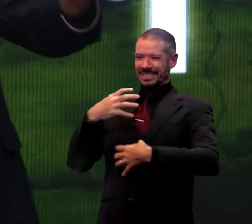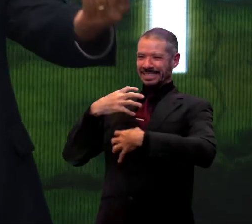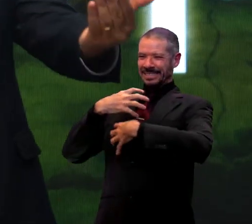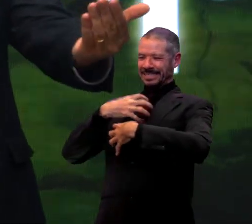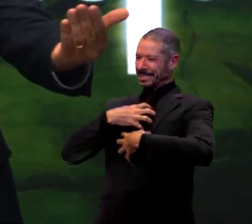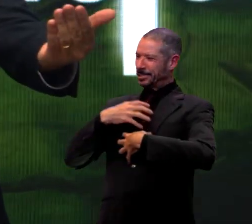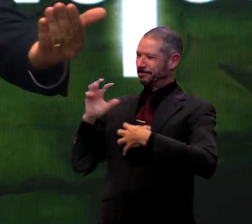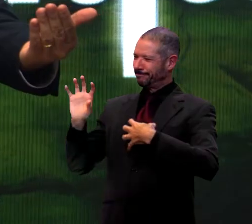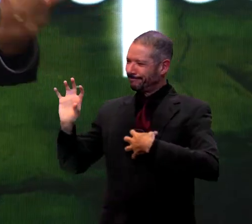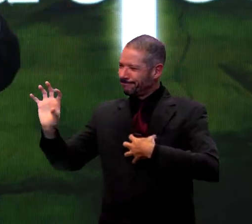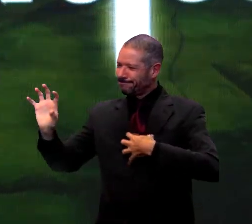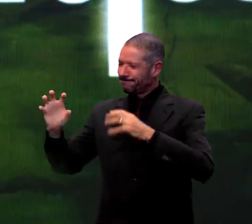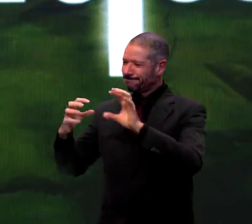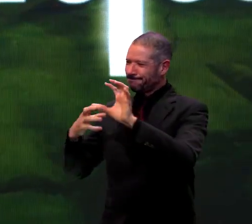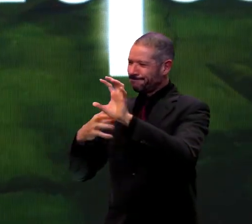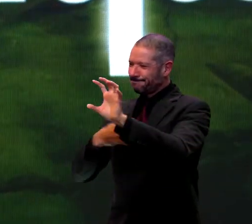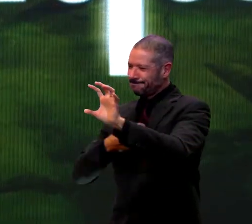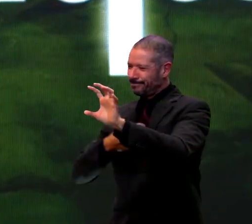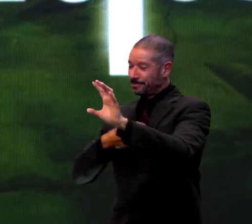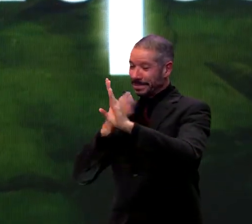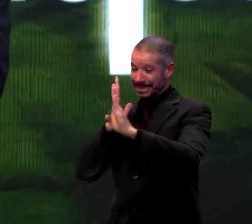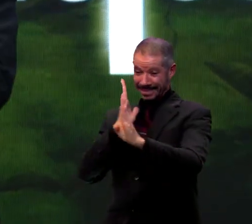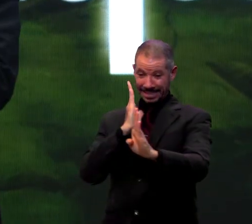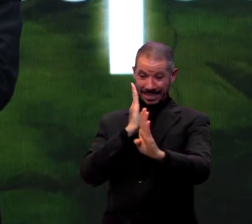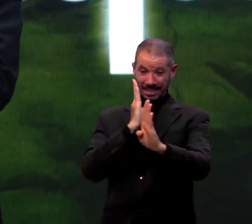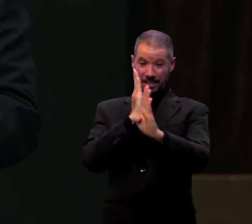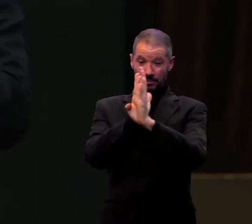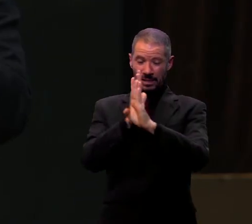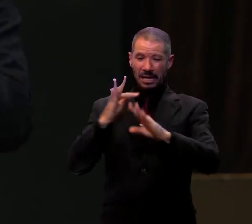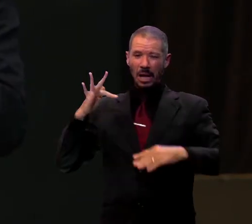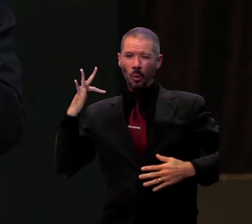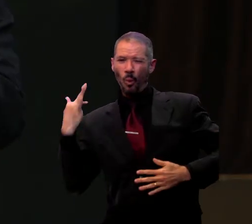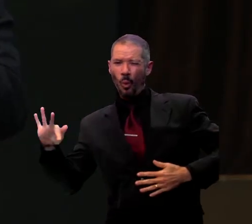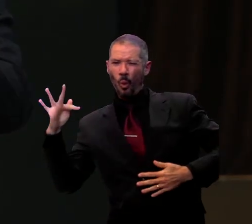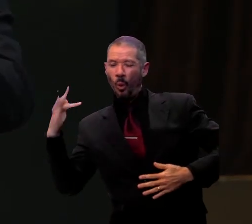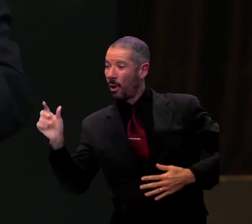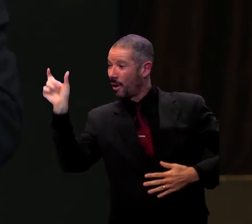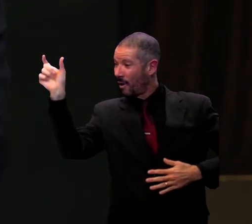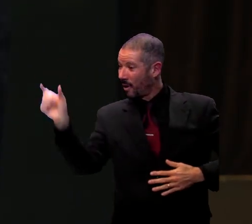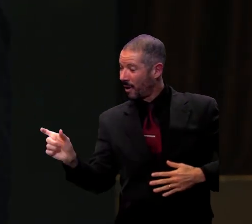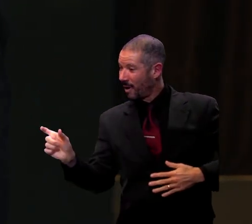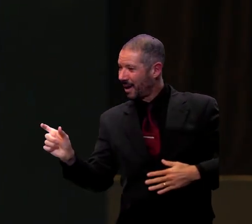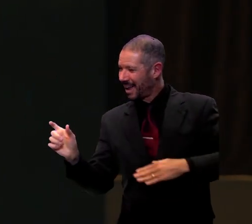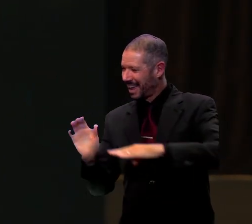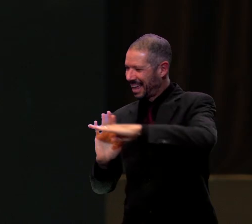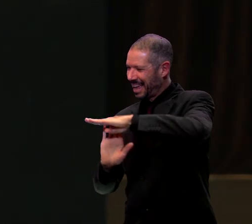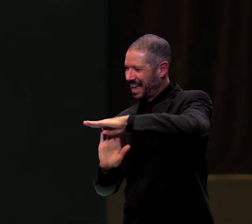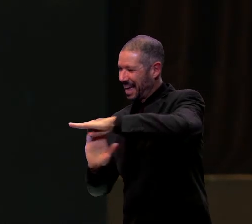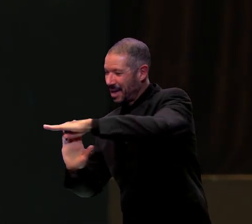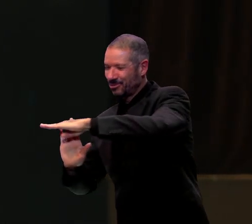do outro, a gente se identifica com a dor do outro, então a gente se coloca para ajudar.